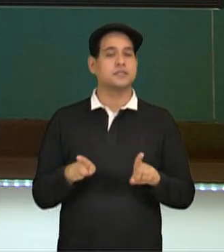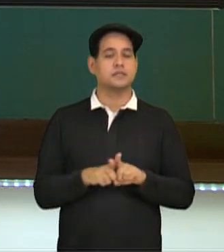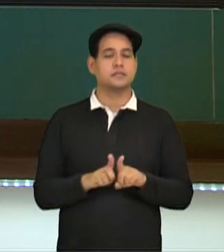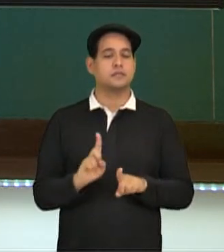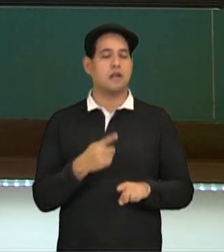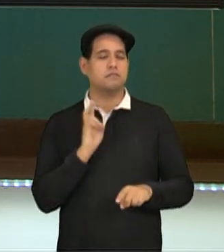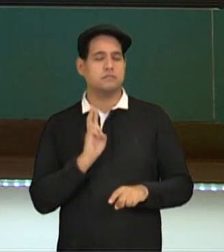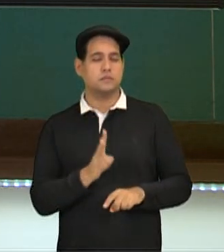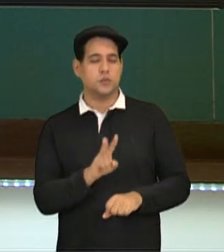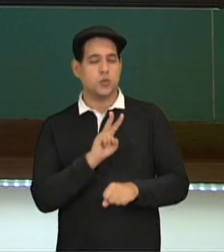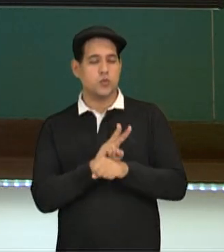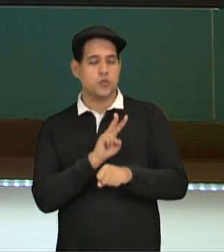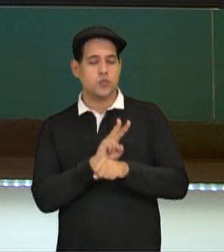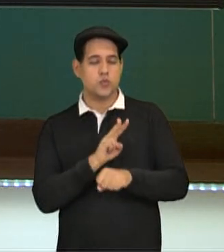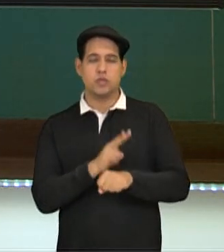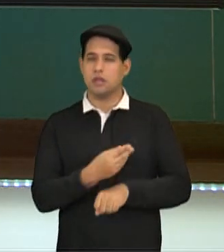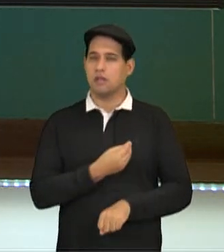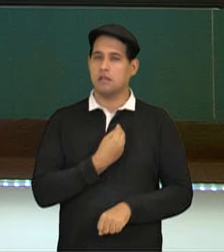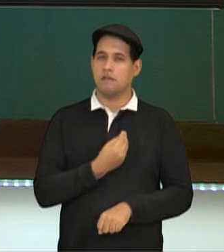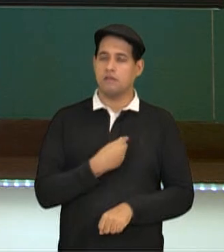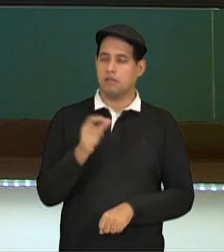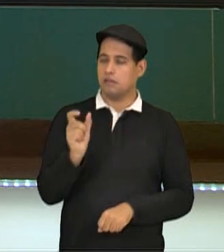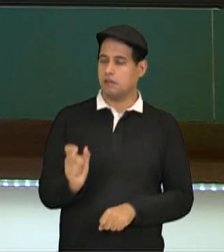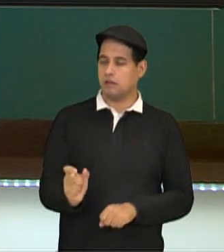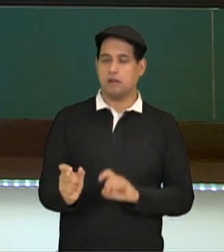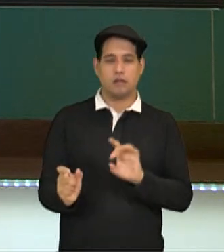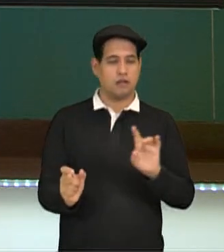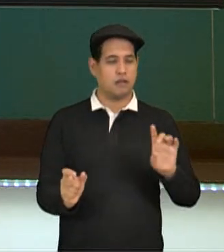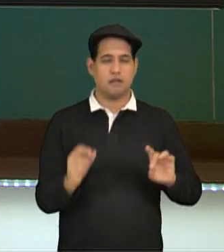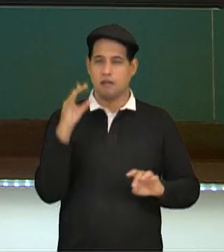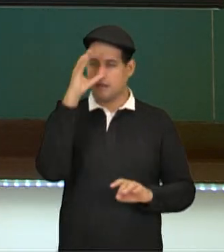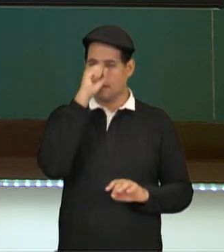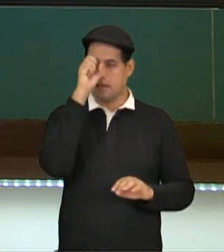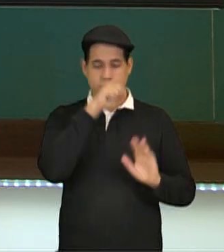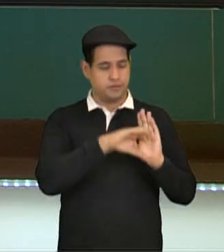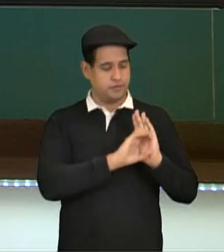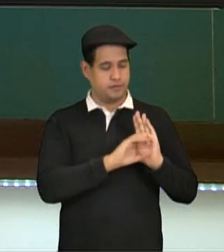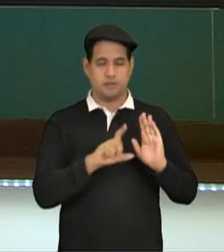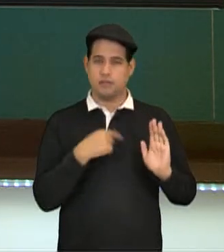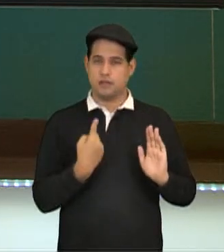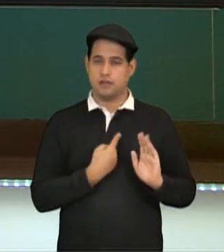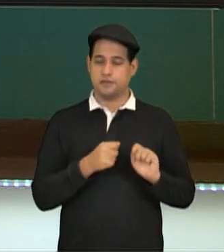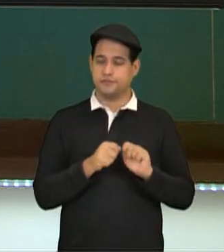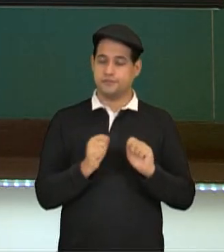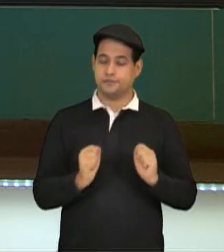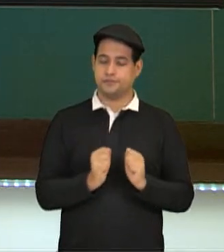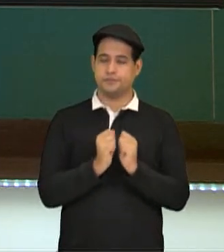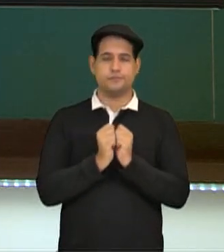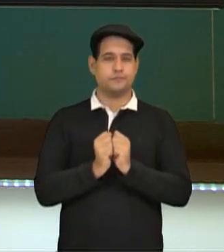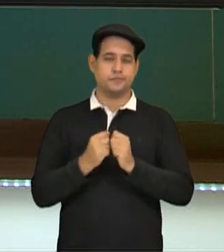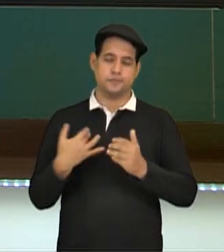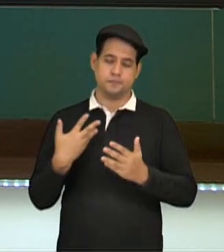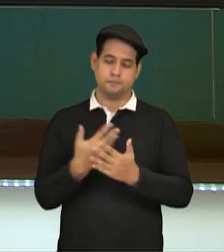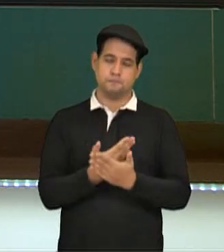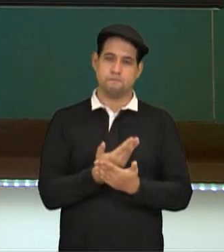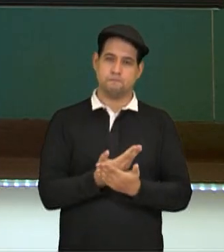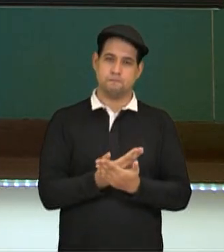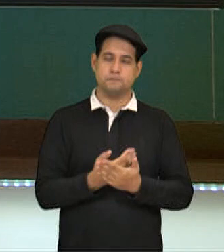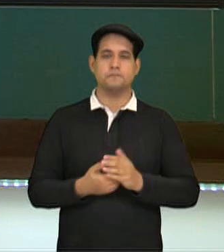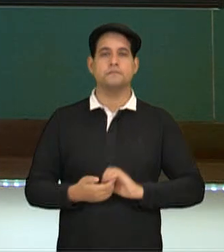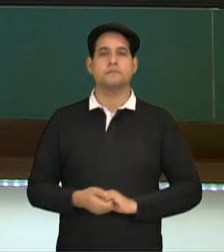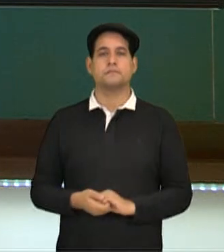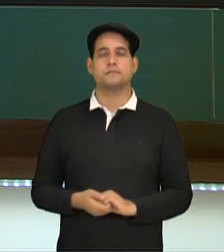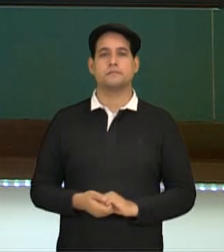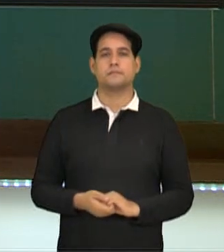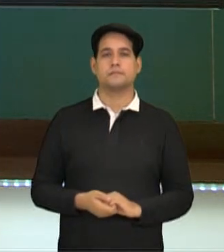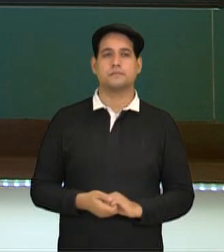aí cuidando, né, da vida intelectual de vocês, de aprender um pouquinho dos conceitos que temos trabalhados aí ao longo dessas aulas. Muito